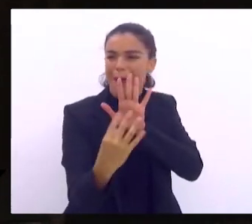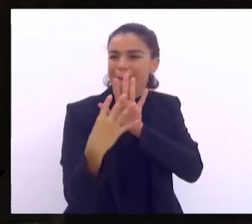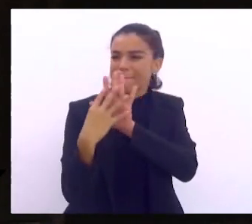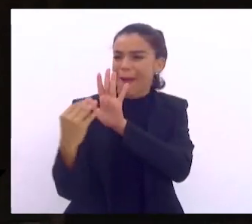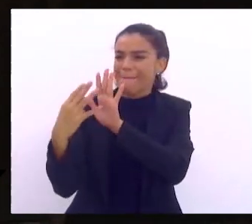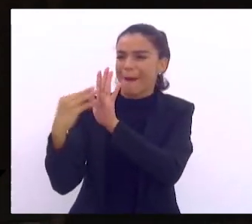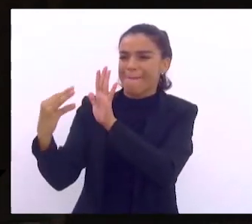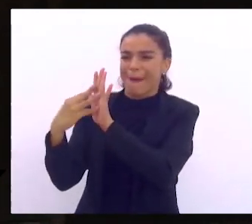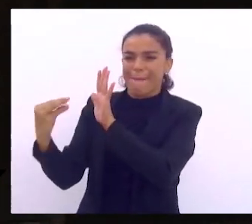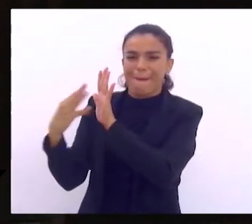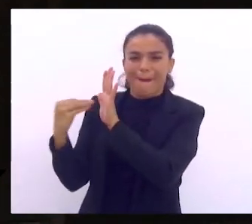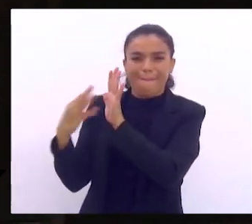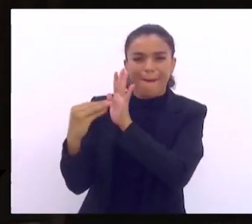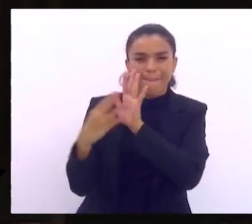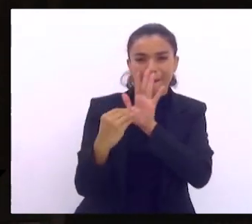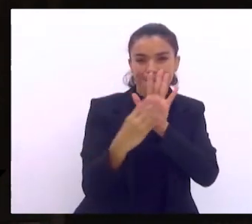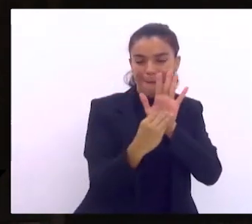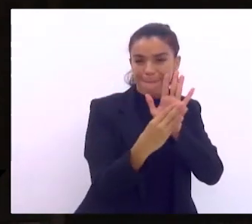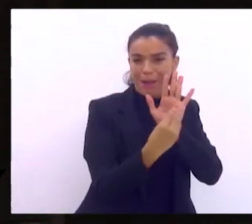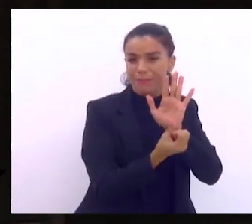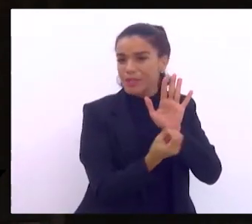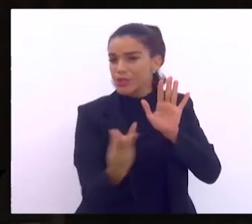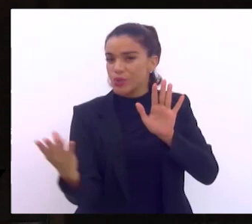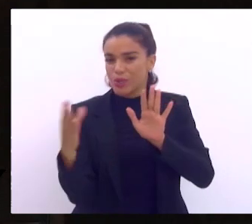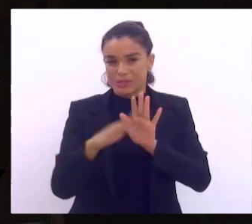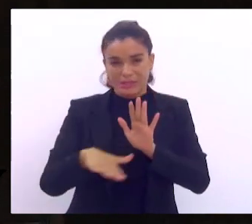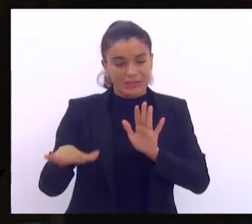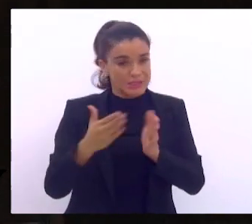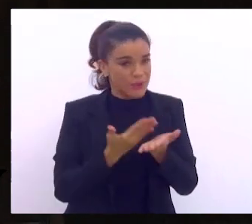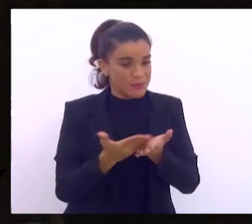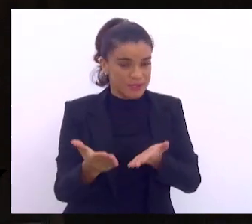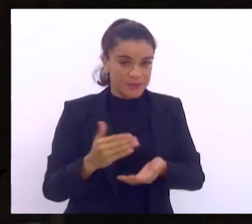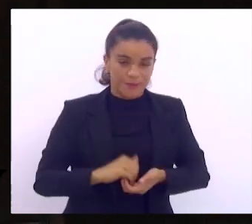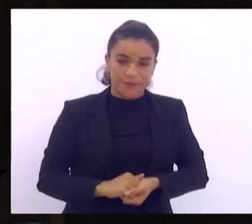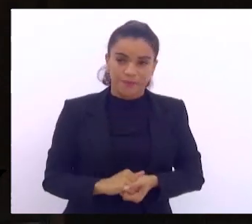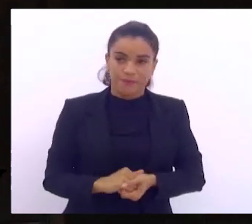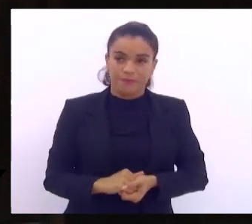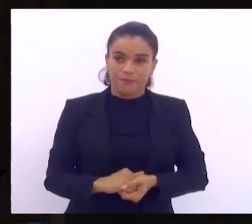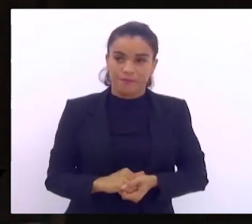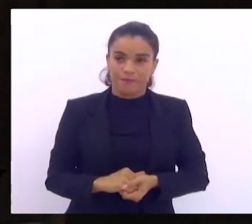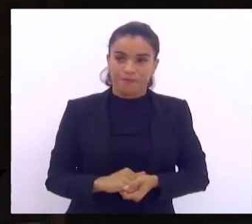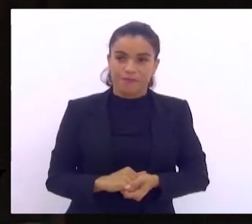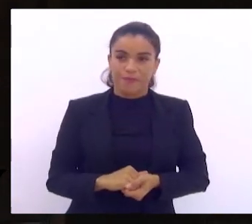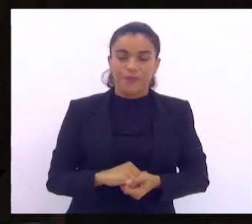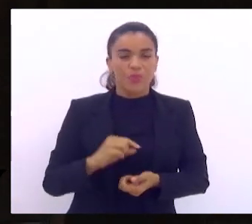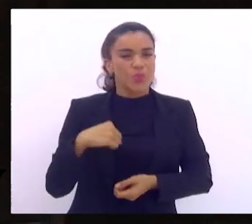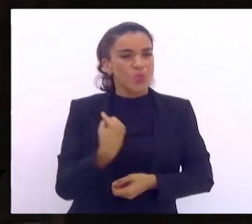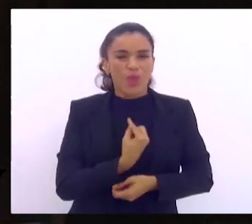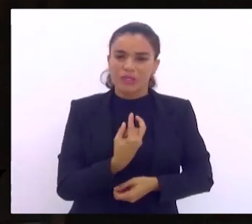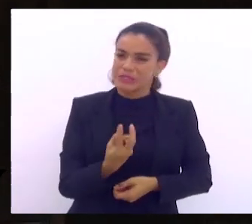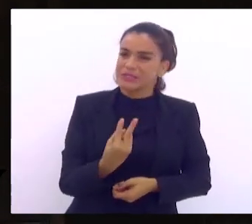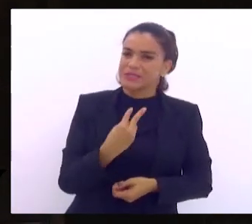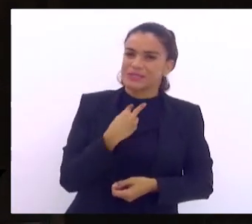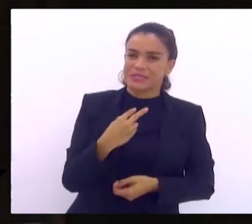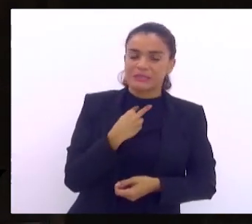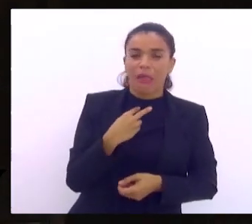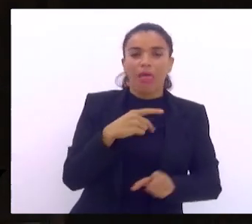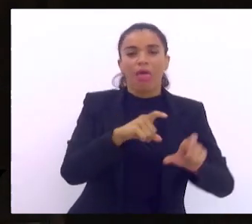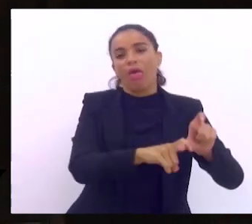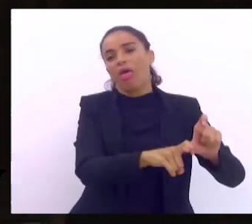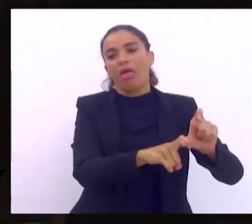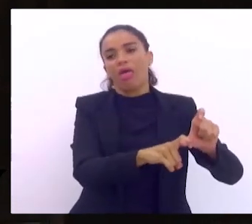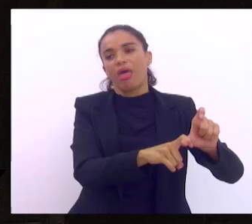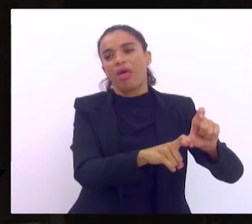aqueles que estão começando. E é isso que a gente tem que fazer. Nós não podemos ficar